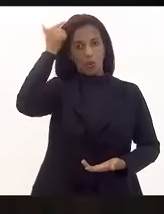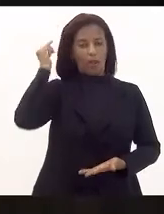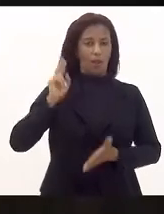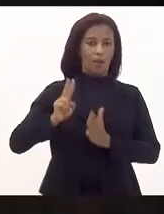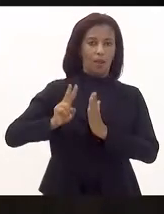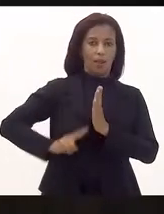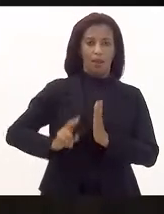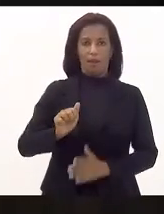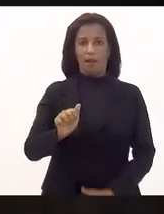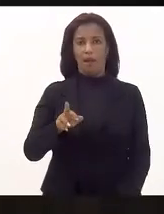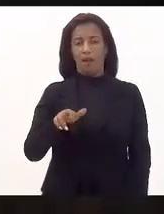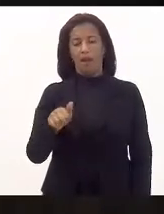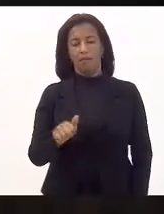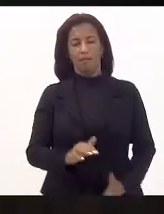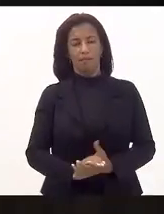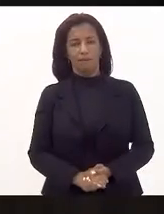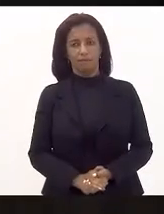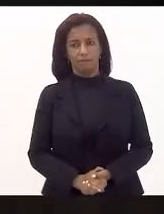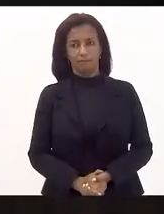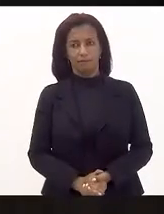fazer a leitura da ata da sessão anterior.